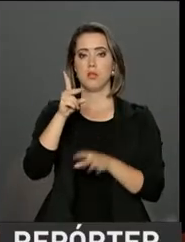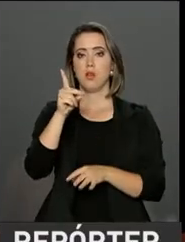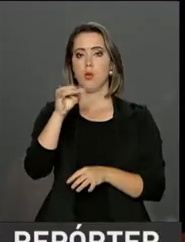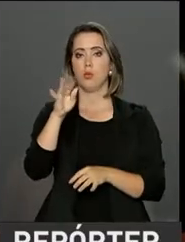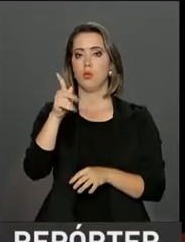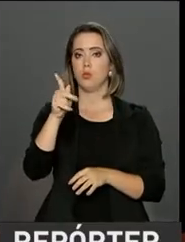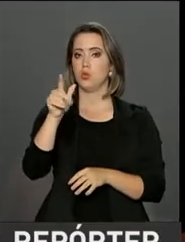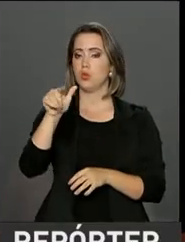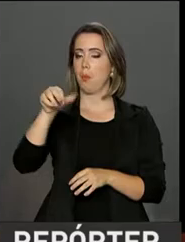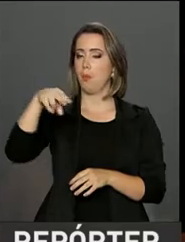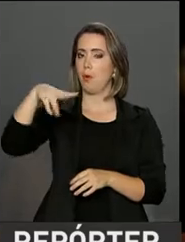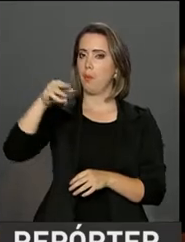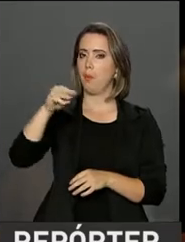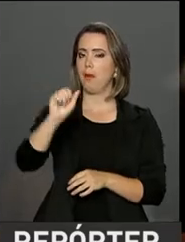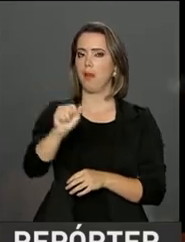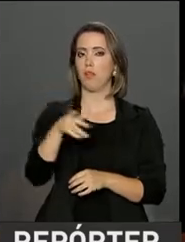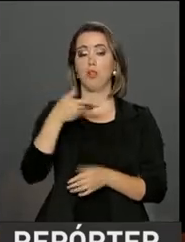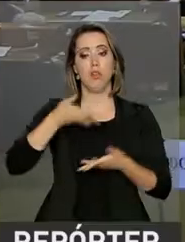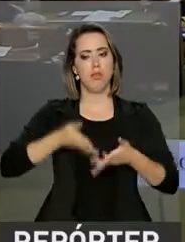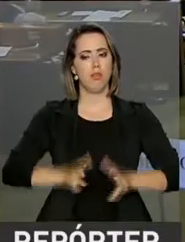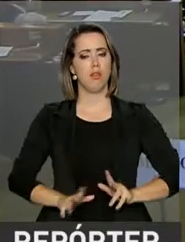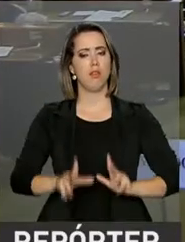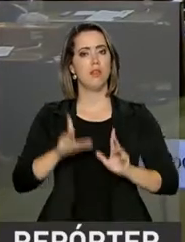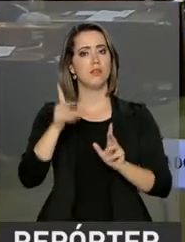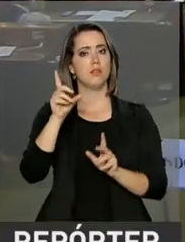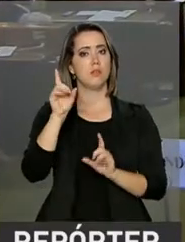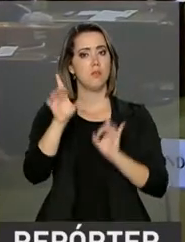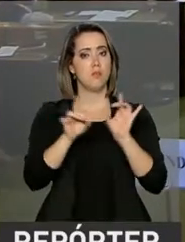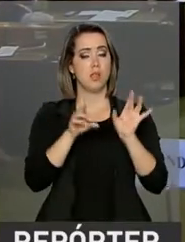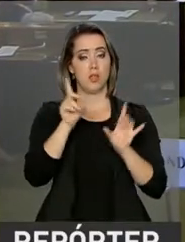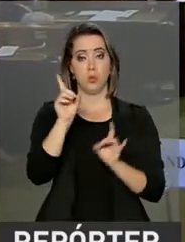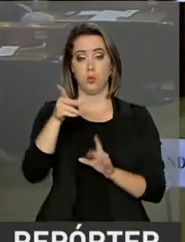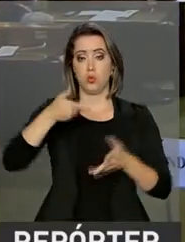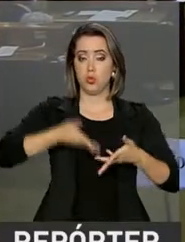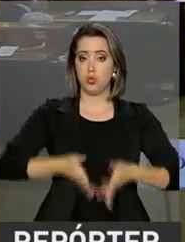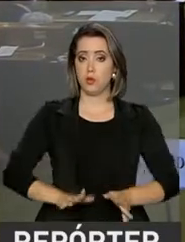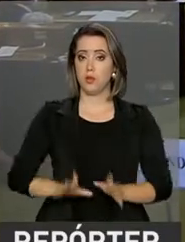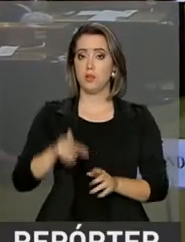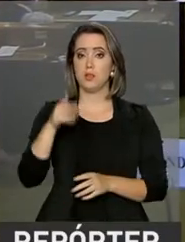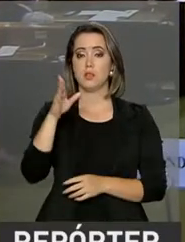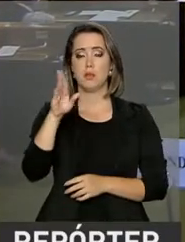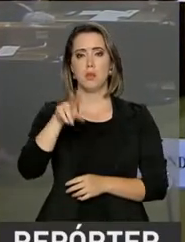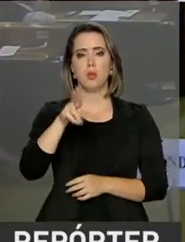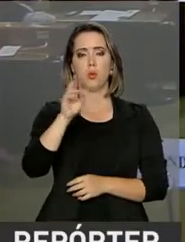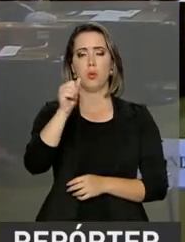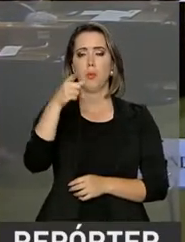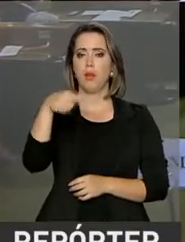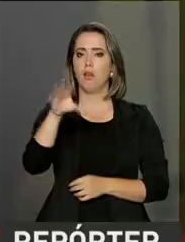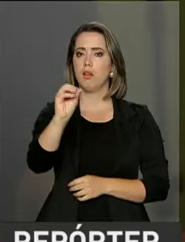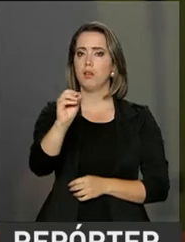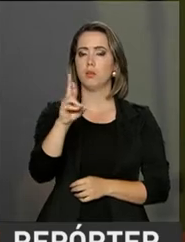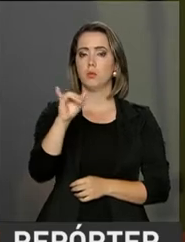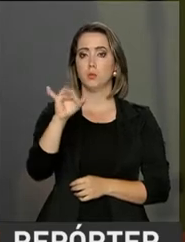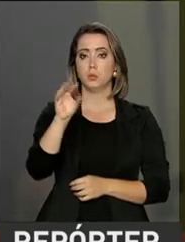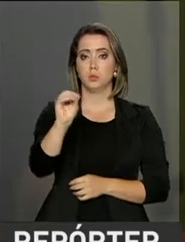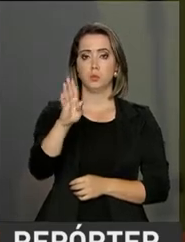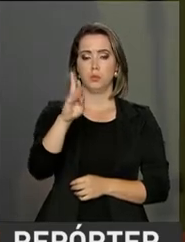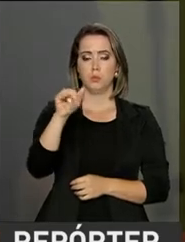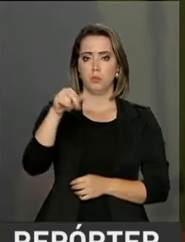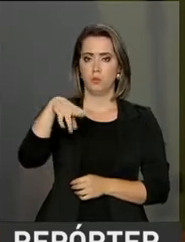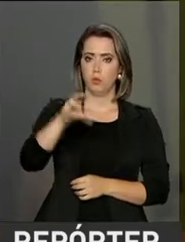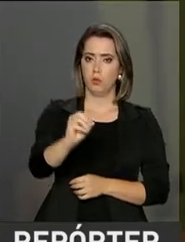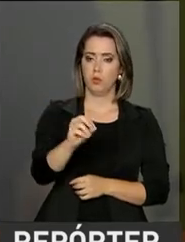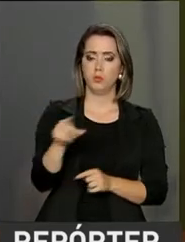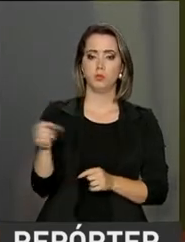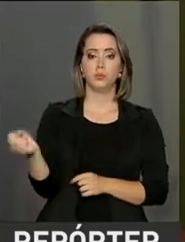na data de nascimento do Barão do Rio Branco, patrono e responsável pela modernização da diplomacia